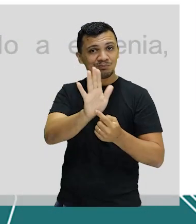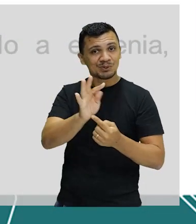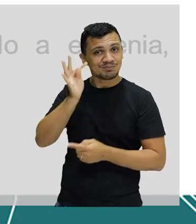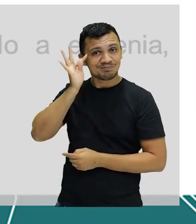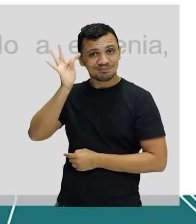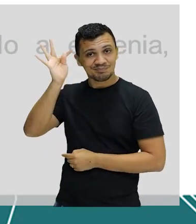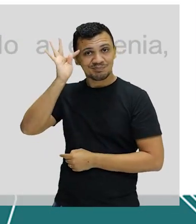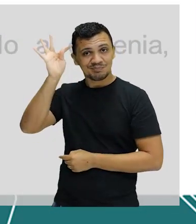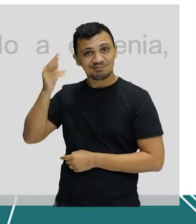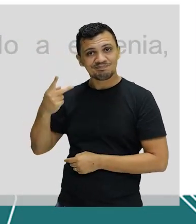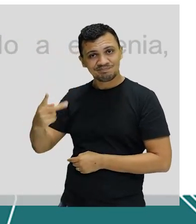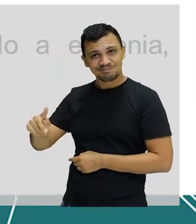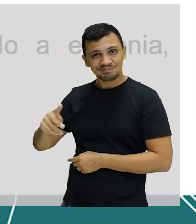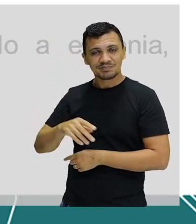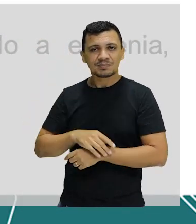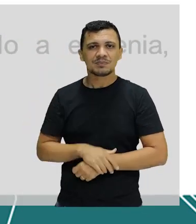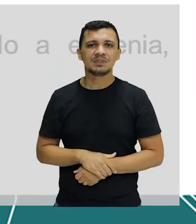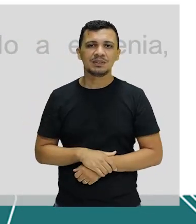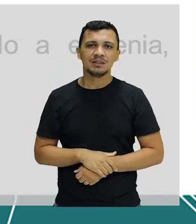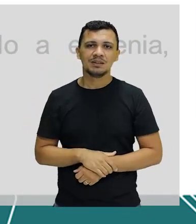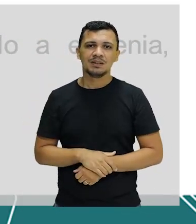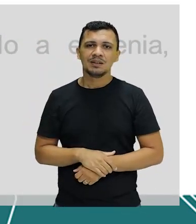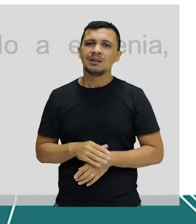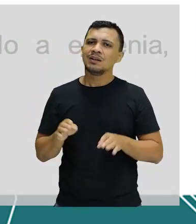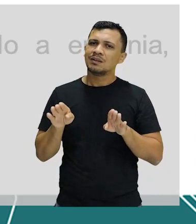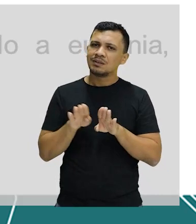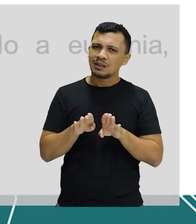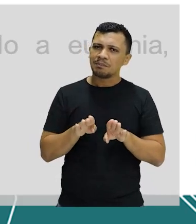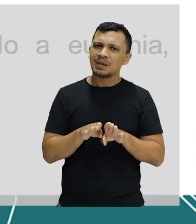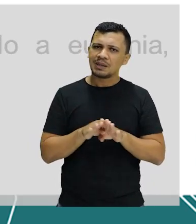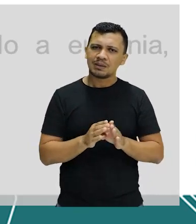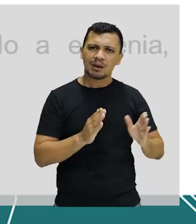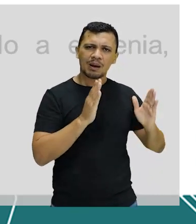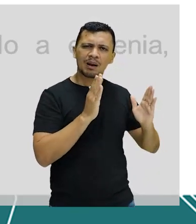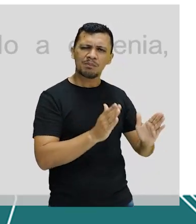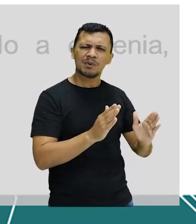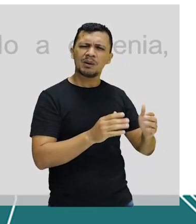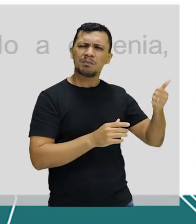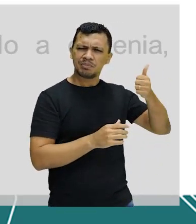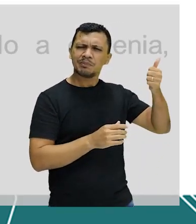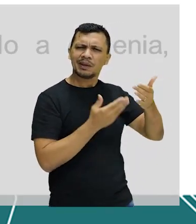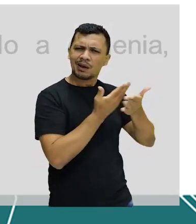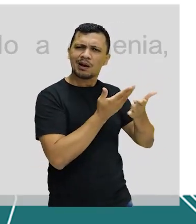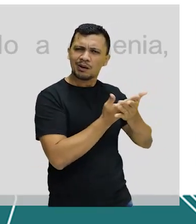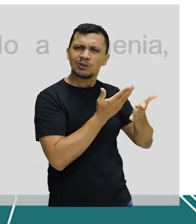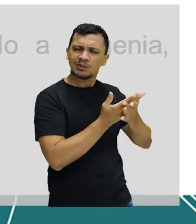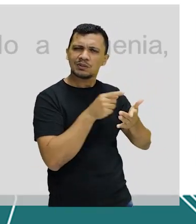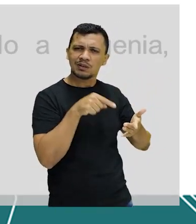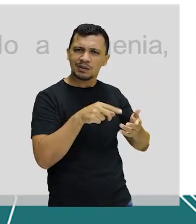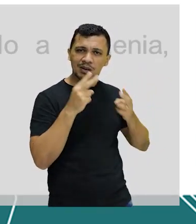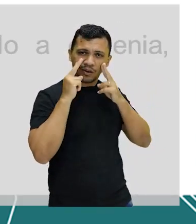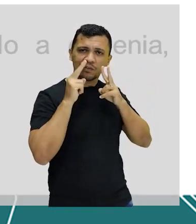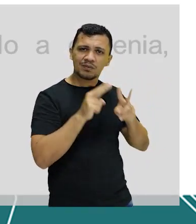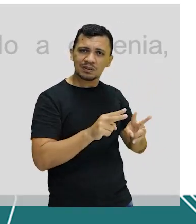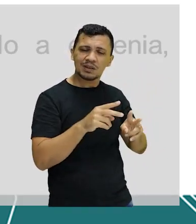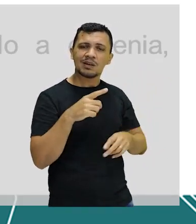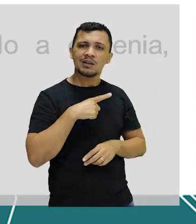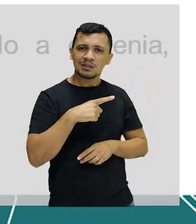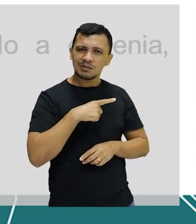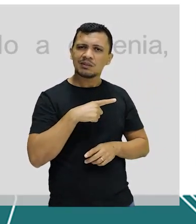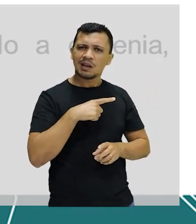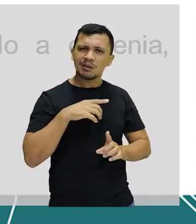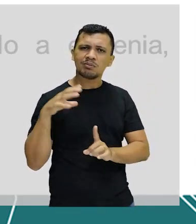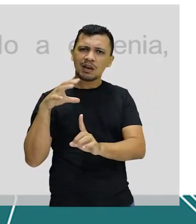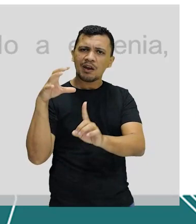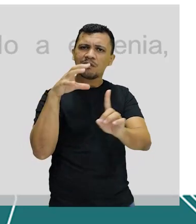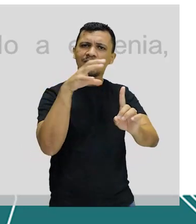essa teoria do Lombroso, assim como as outras teorias que a gente viu na primeira parte, elas são teorias que tiveram também um reflexo na